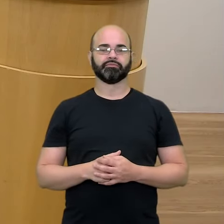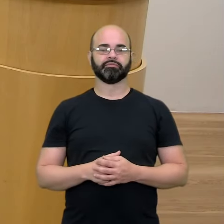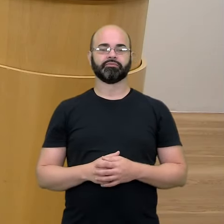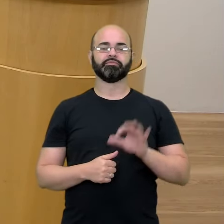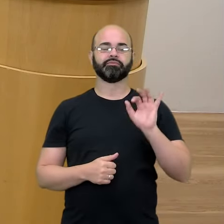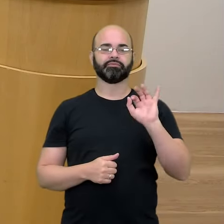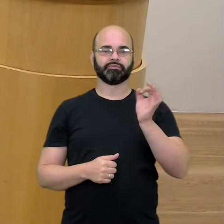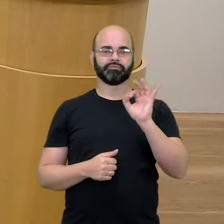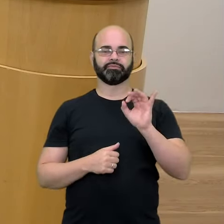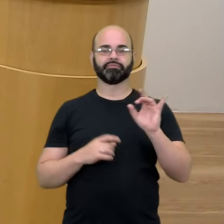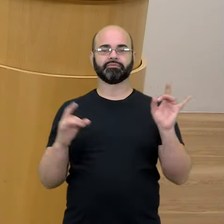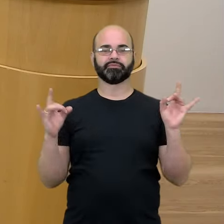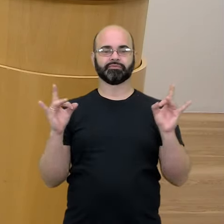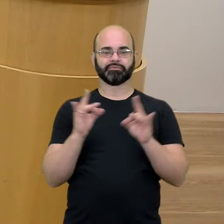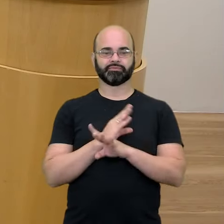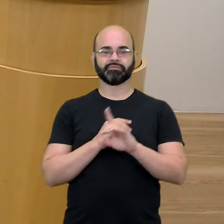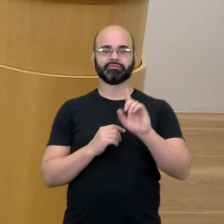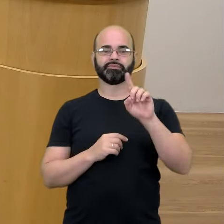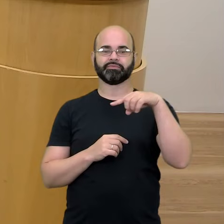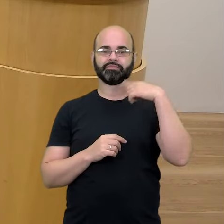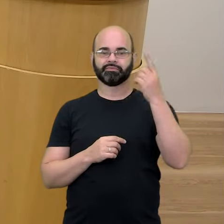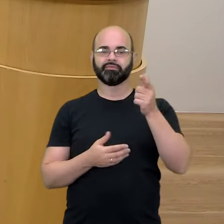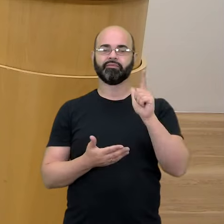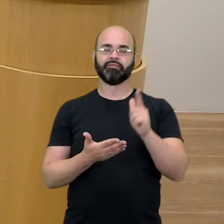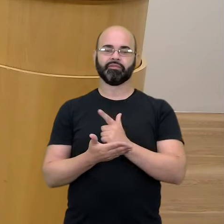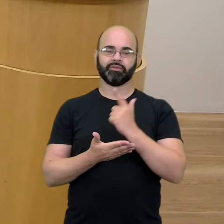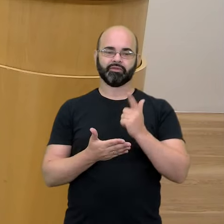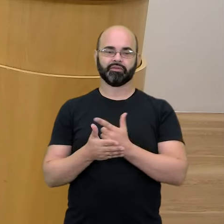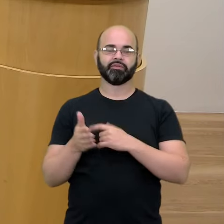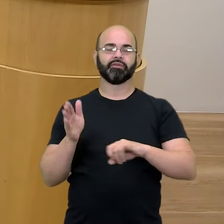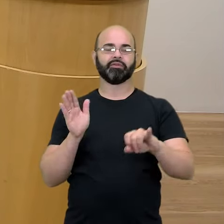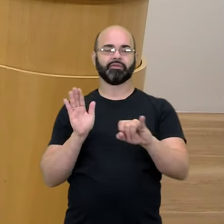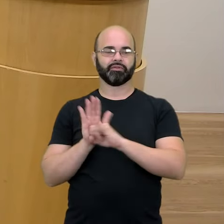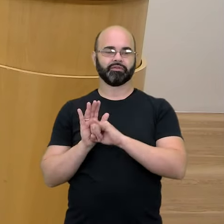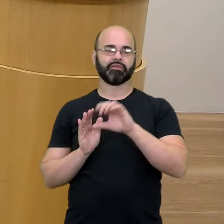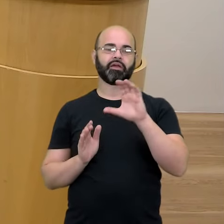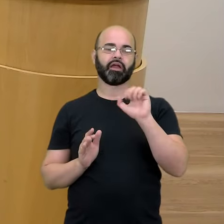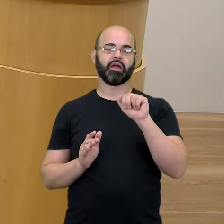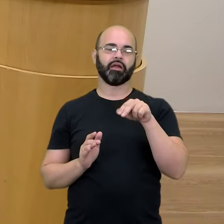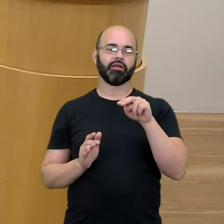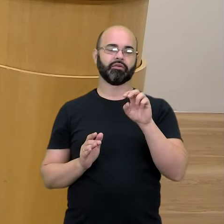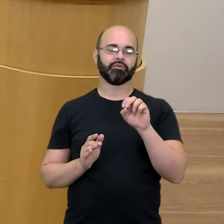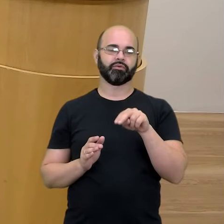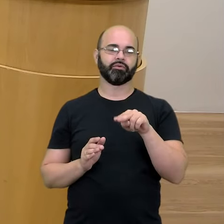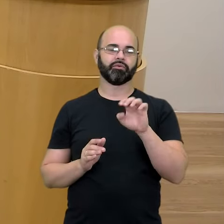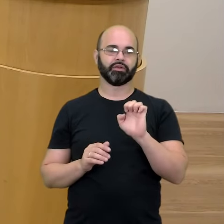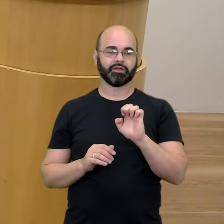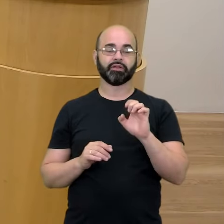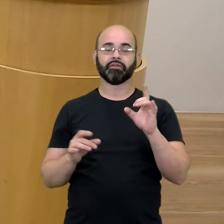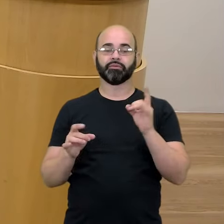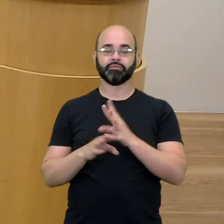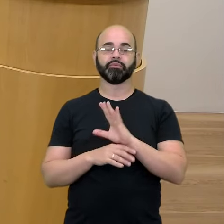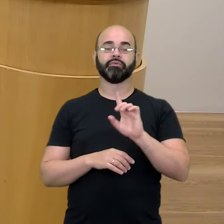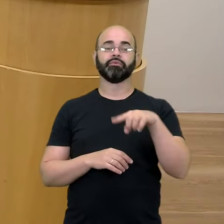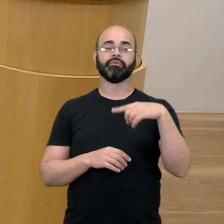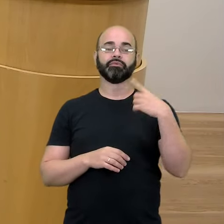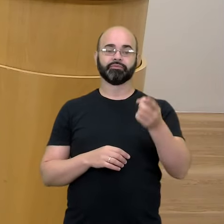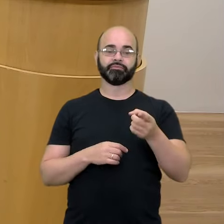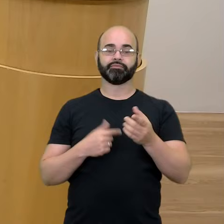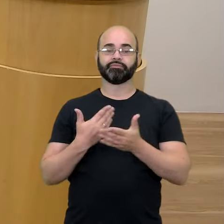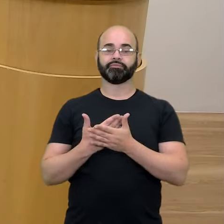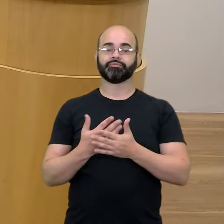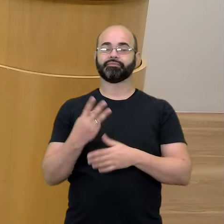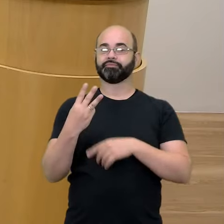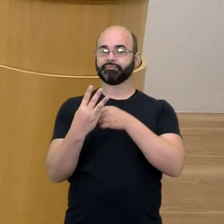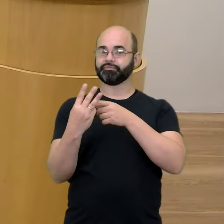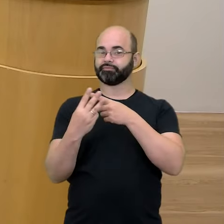tudo isso, que eu falei sobre a literatura e identidade, falei sobre o cânone literário, falei sobre quem escreve nossa literatura, eu apontei 3 aulas